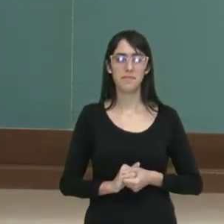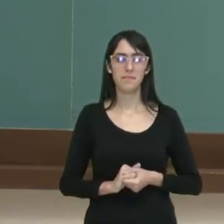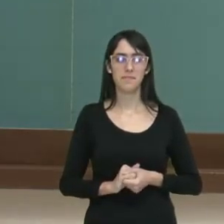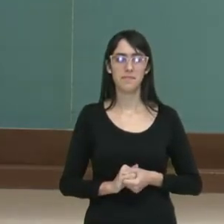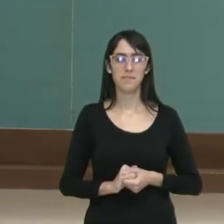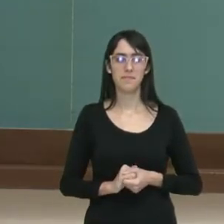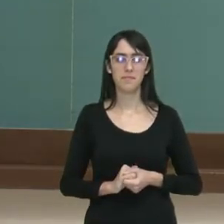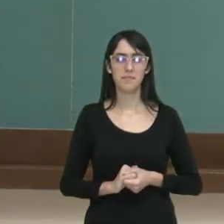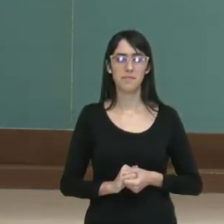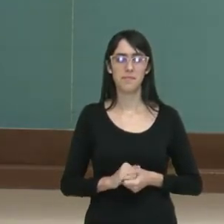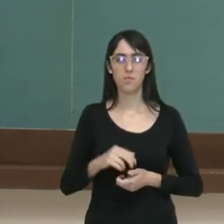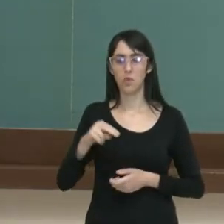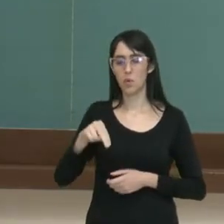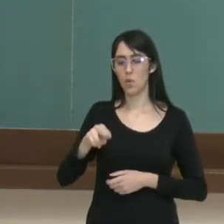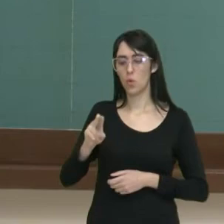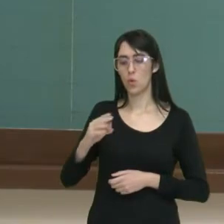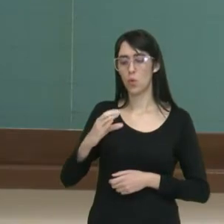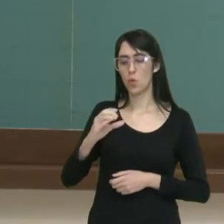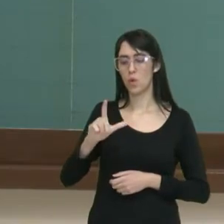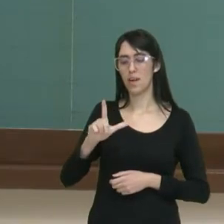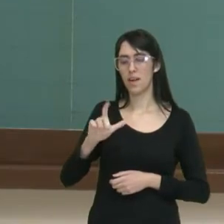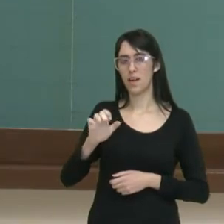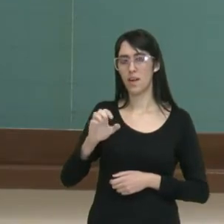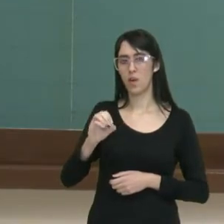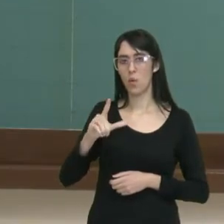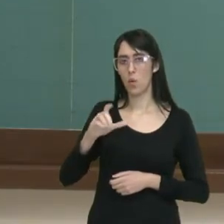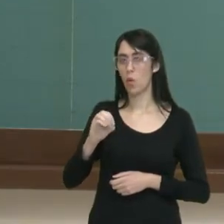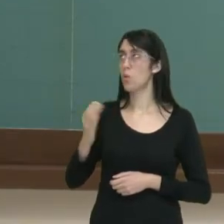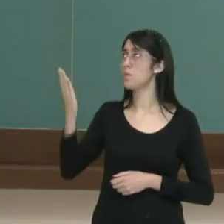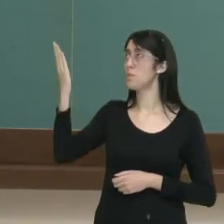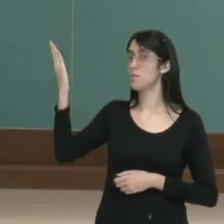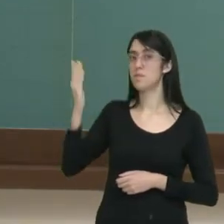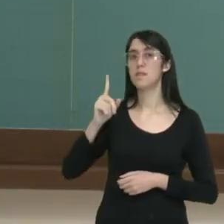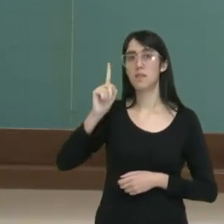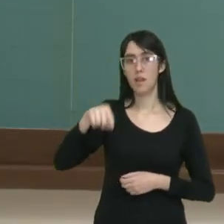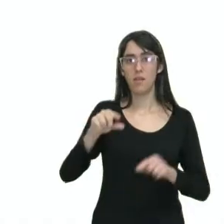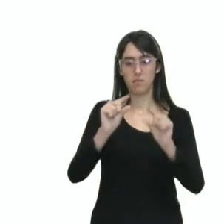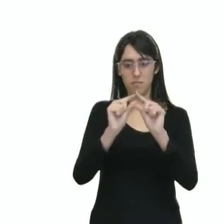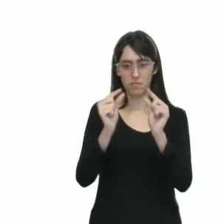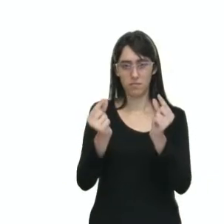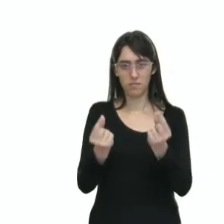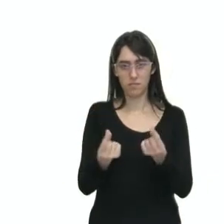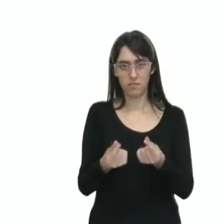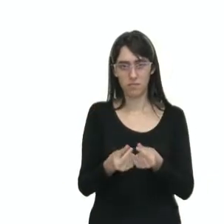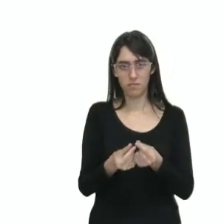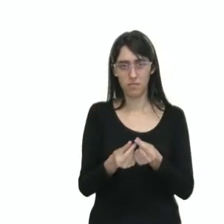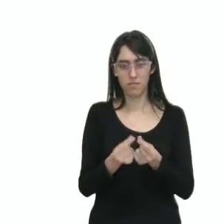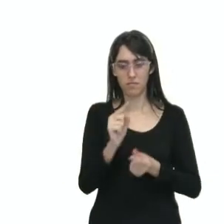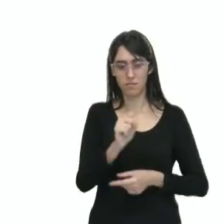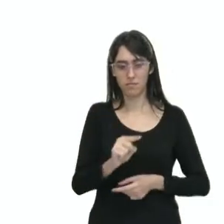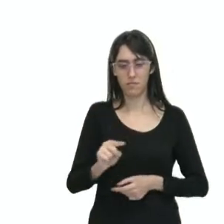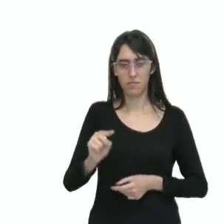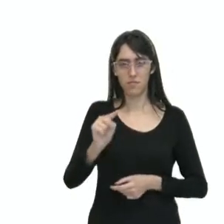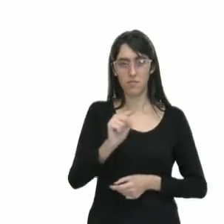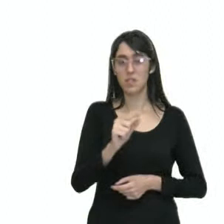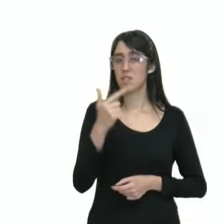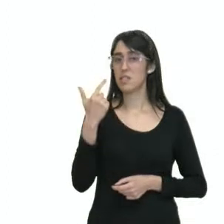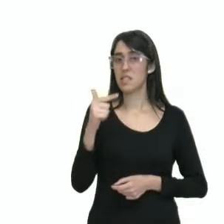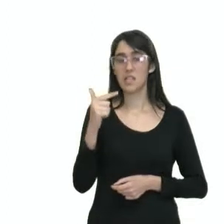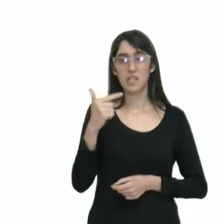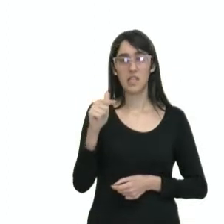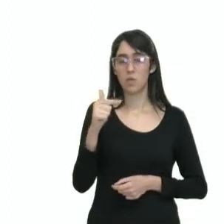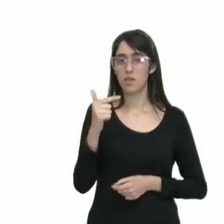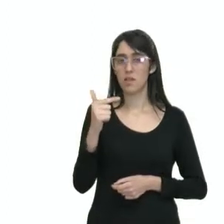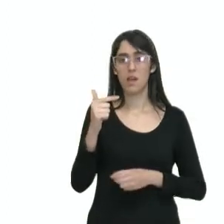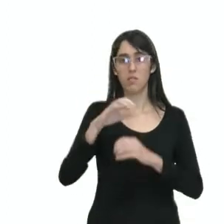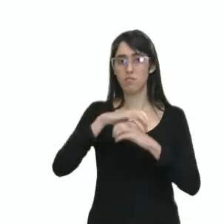O nucleolo aqui é uma estrutura esférica, não possui membrana e